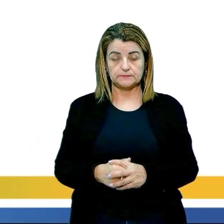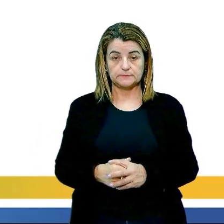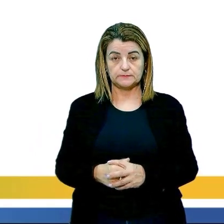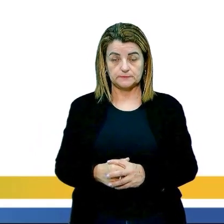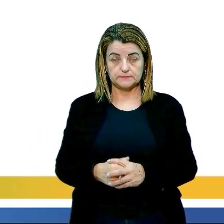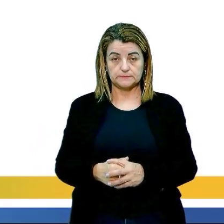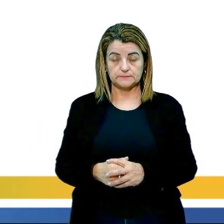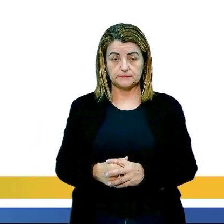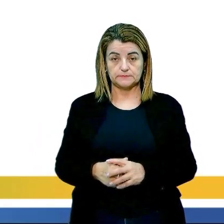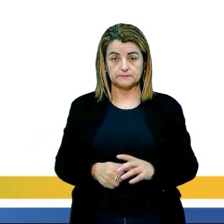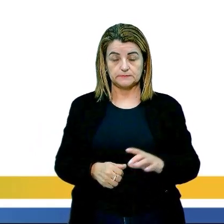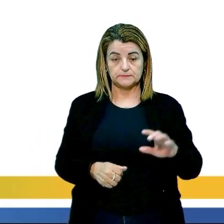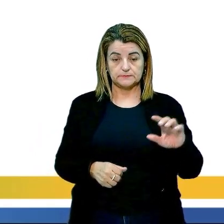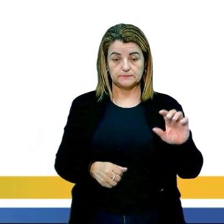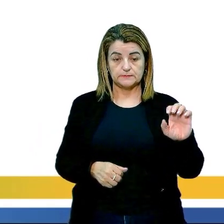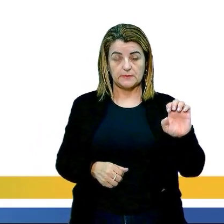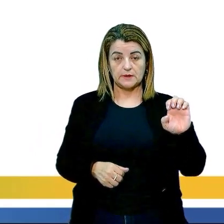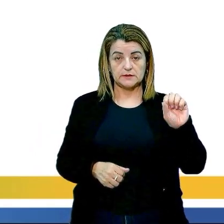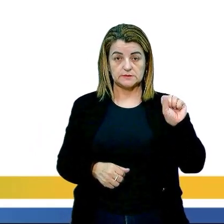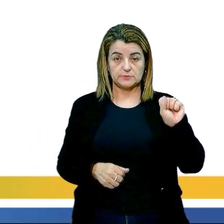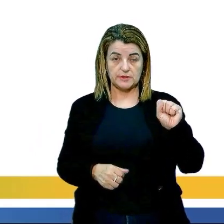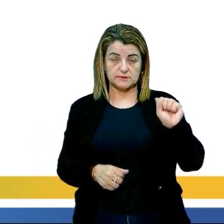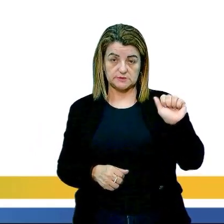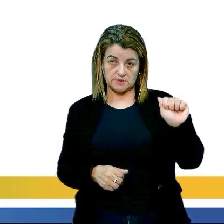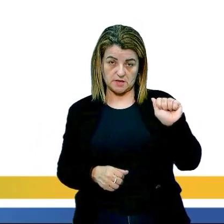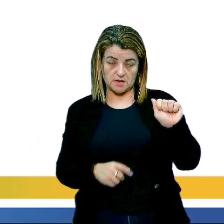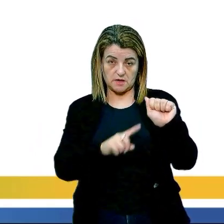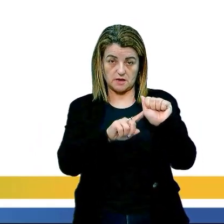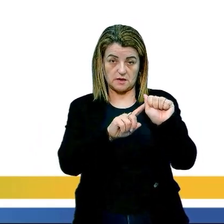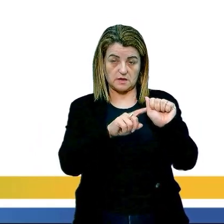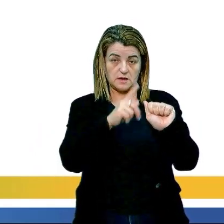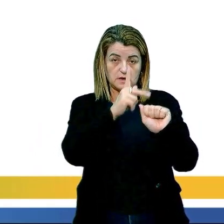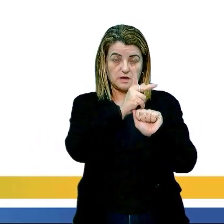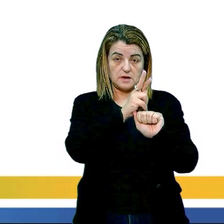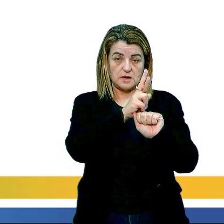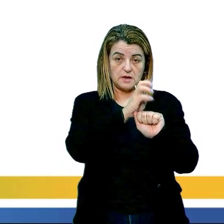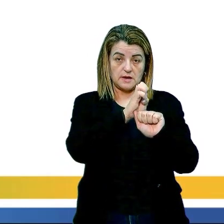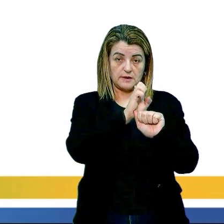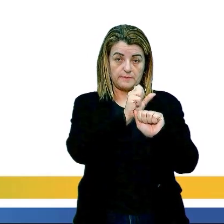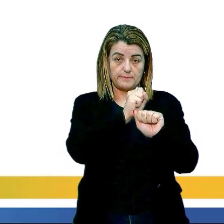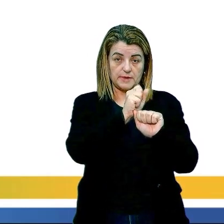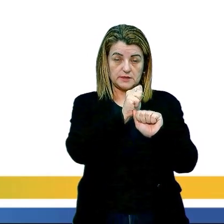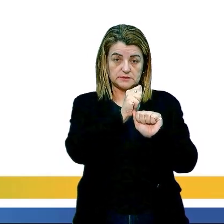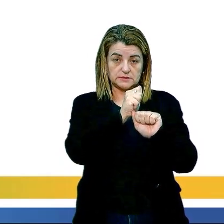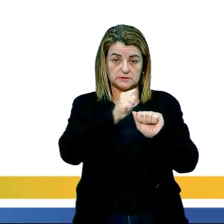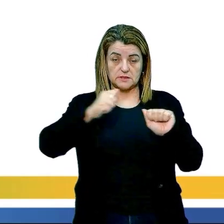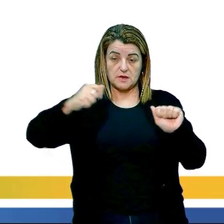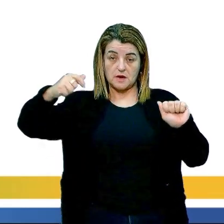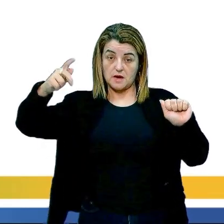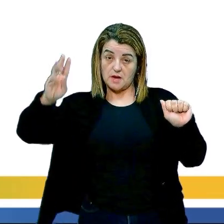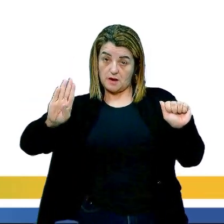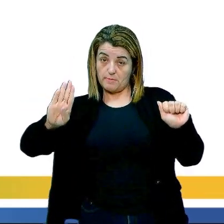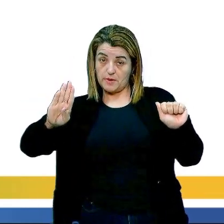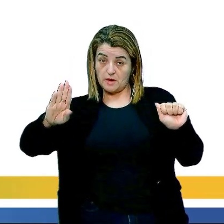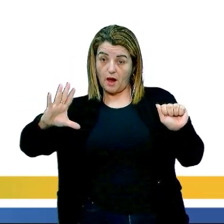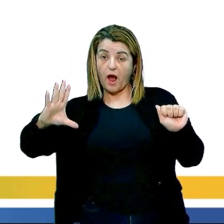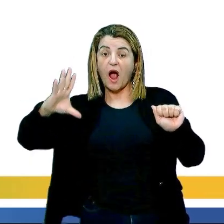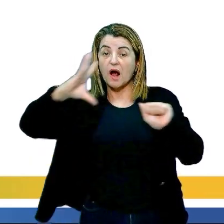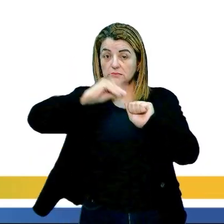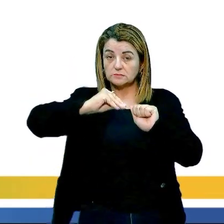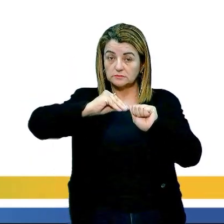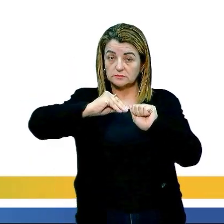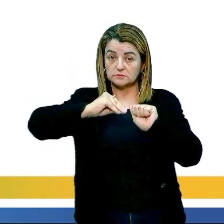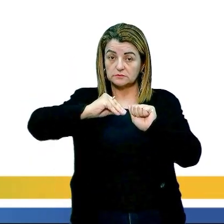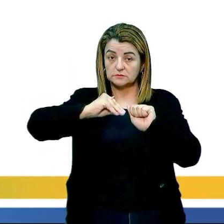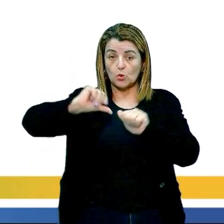A espécie A é a presa e a espécie B é a predadora.